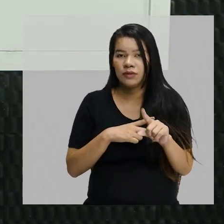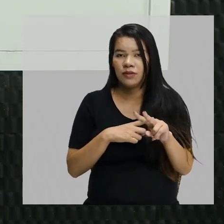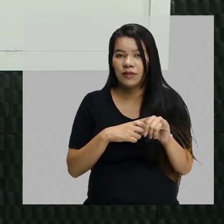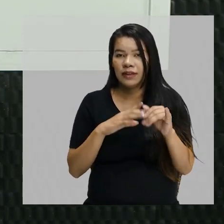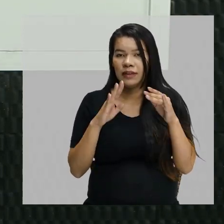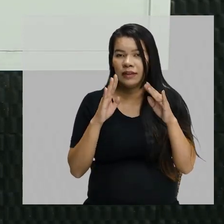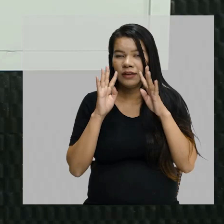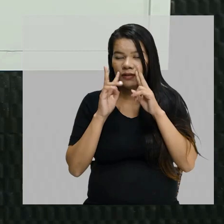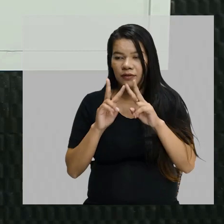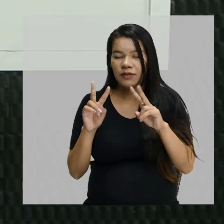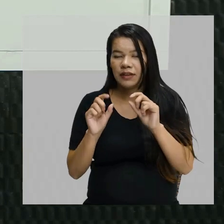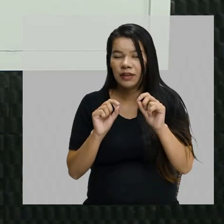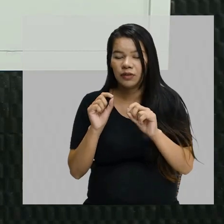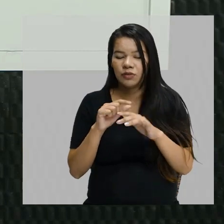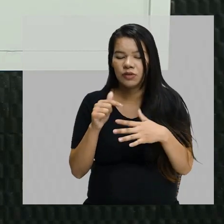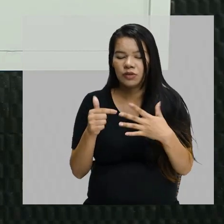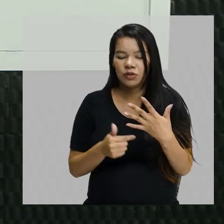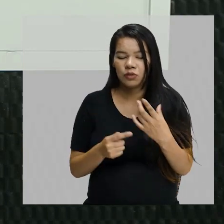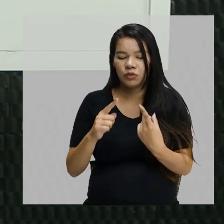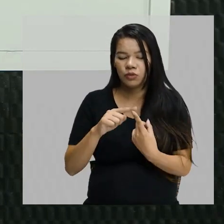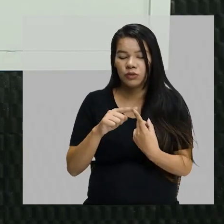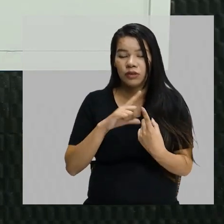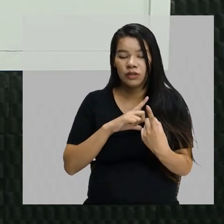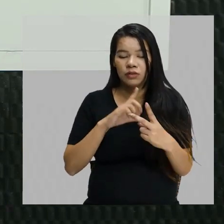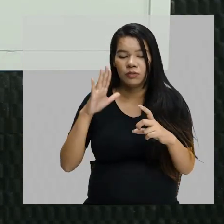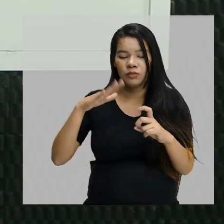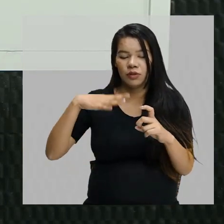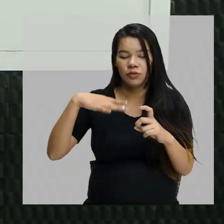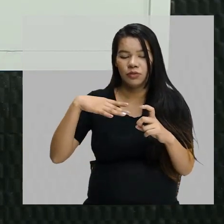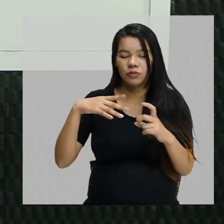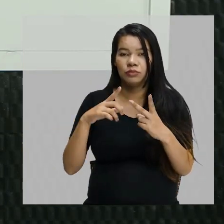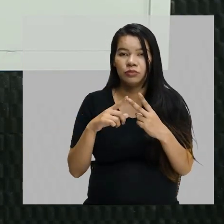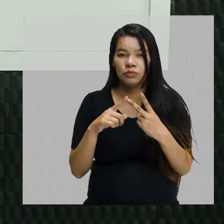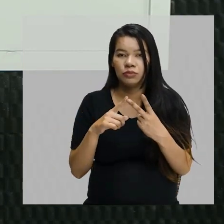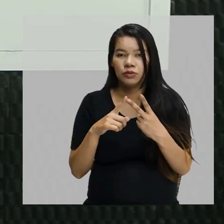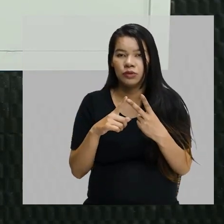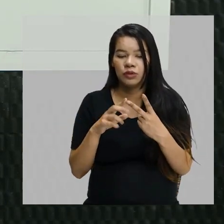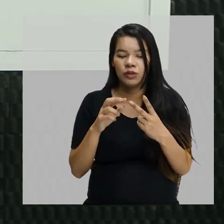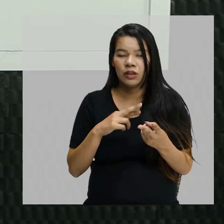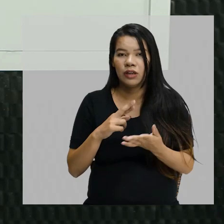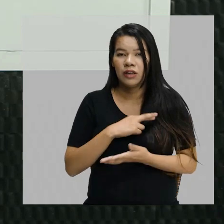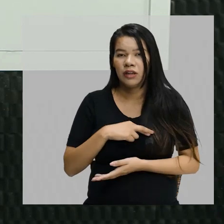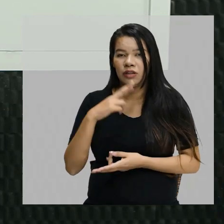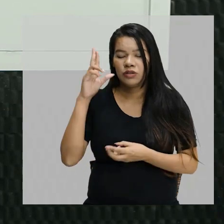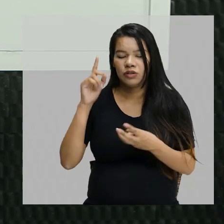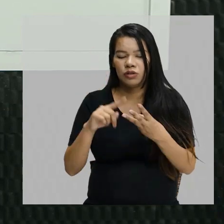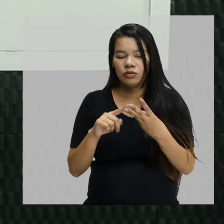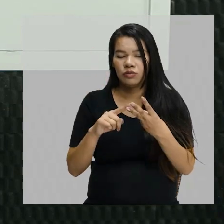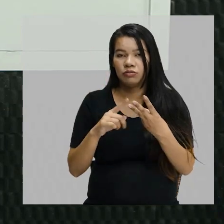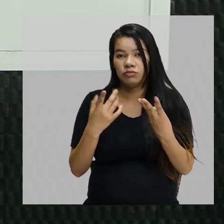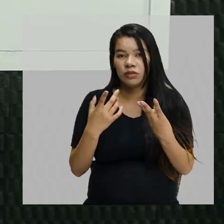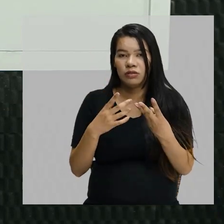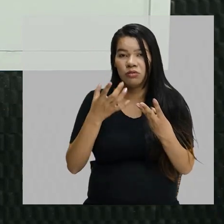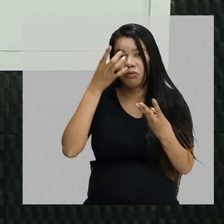vai ver que esses cinco tipos de conhecimento um deles tem o mito aí tu vai ver lá a religião o senso comum a filosofia